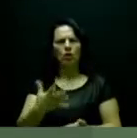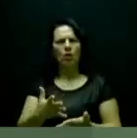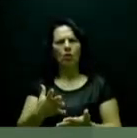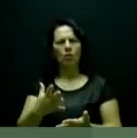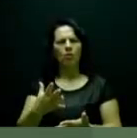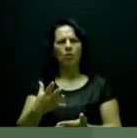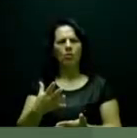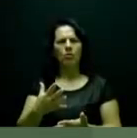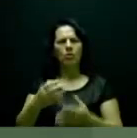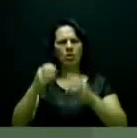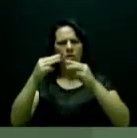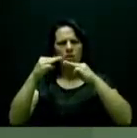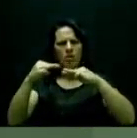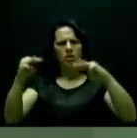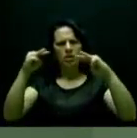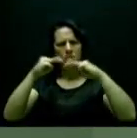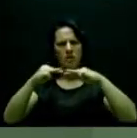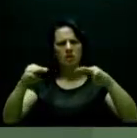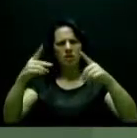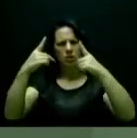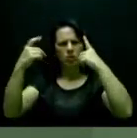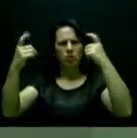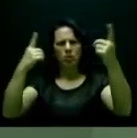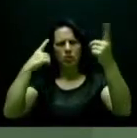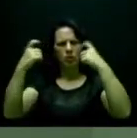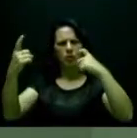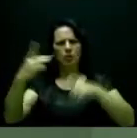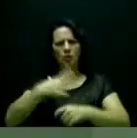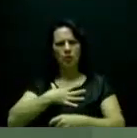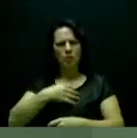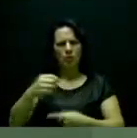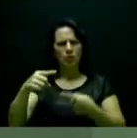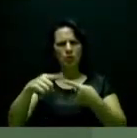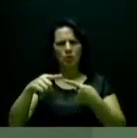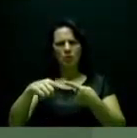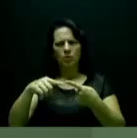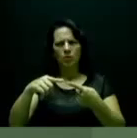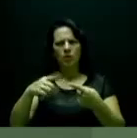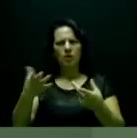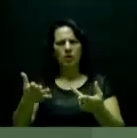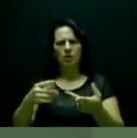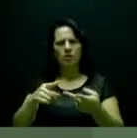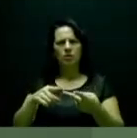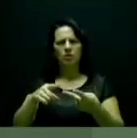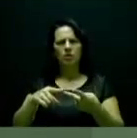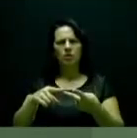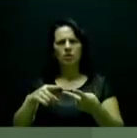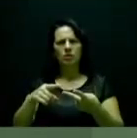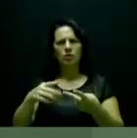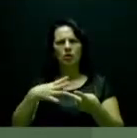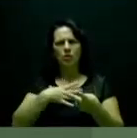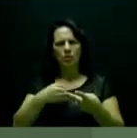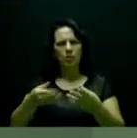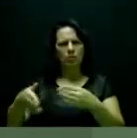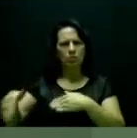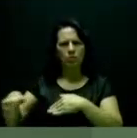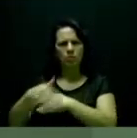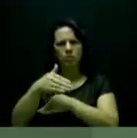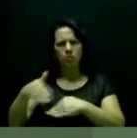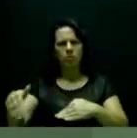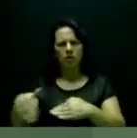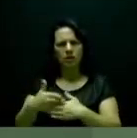Né? Foi uma mensagem violenta para minha esposa, para o meu filho, do tipo, eu sei onde ele mora, o filho dele passa todo dia aqui em